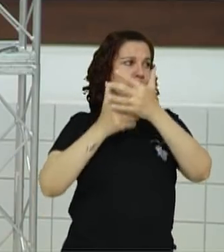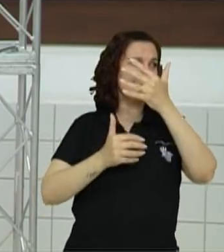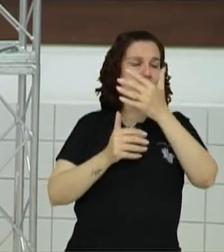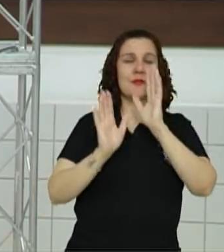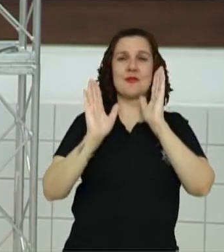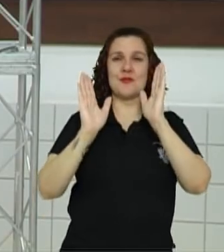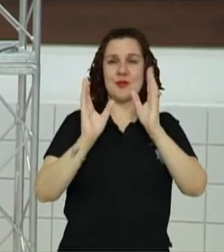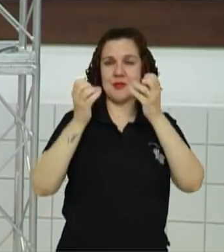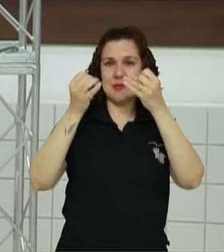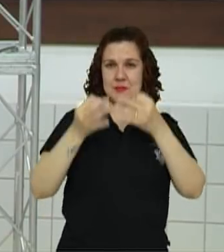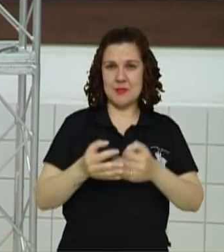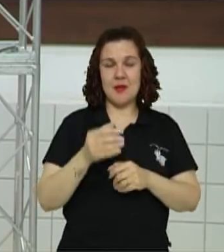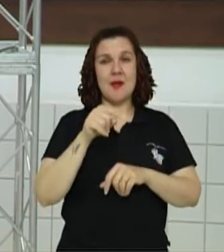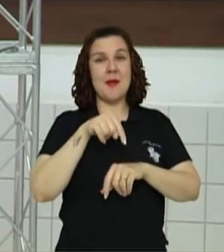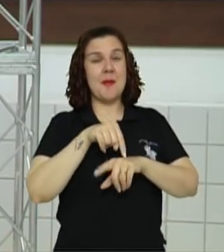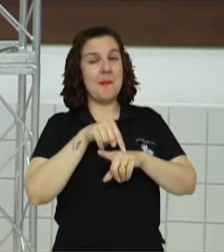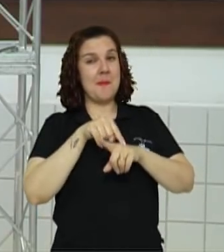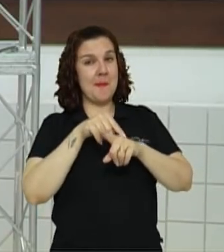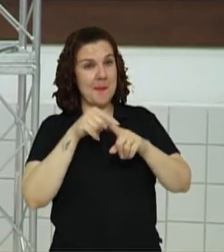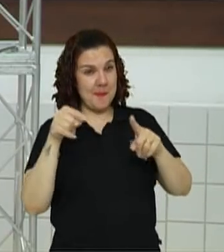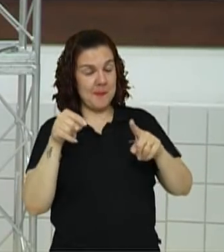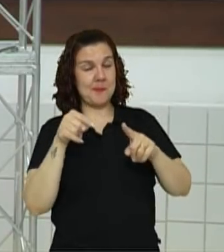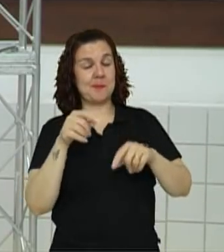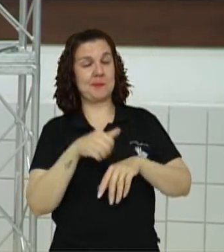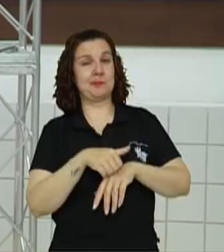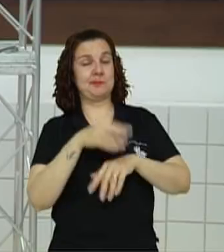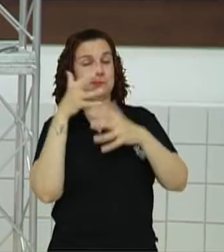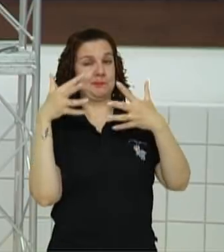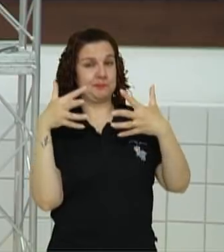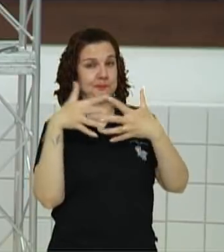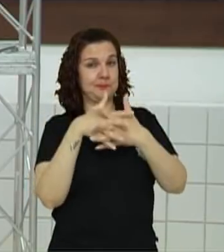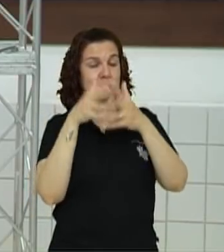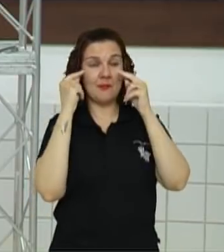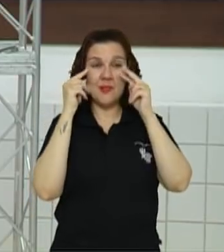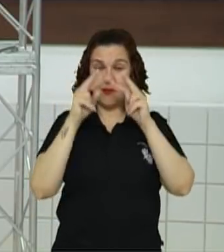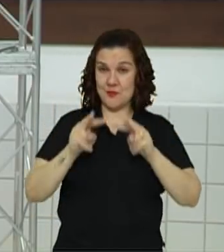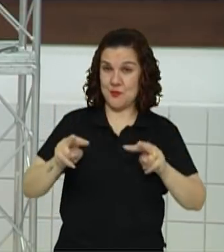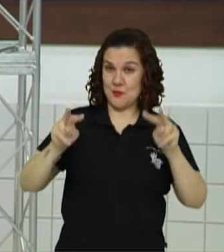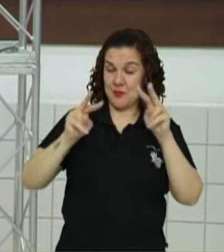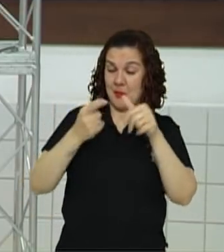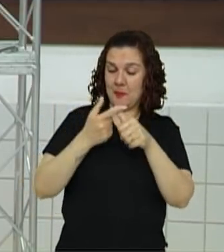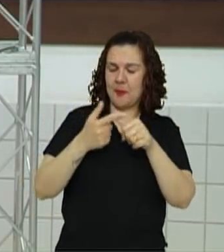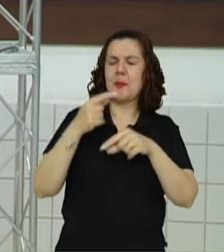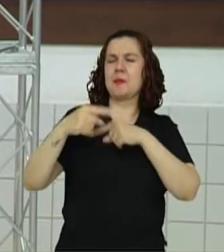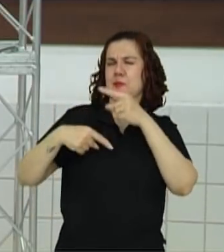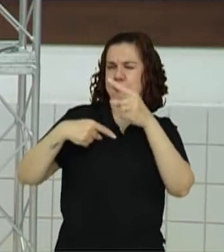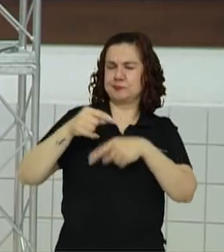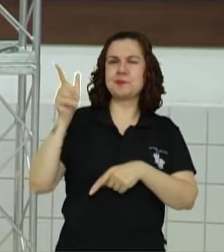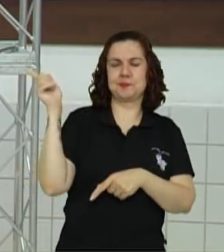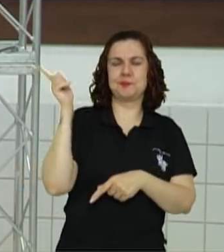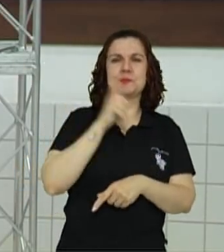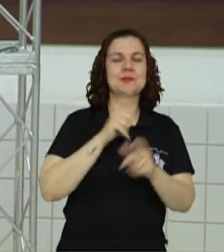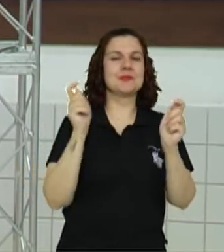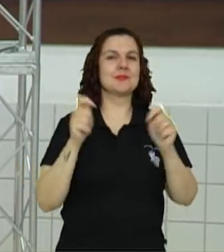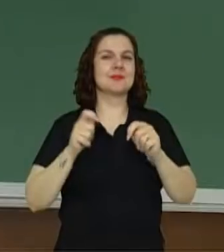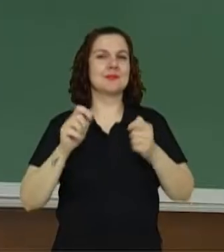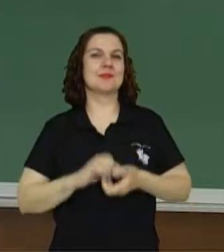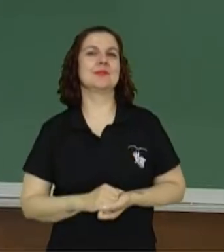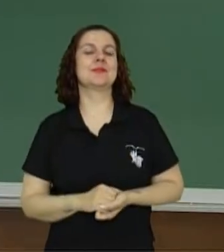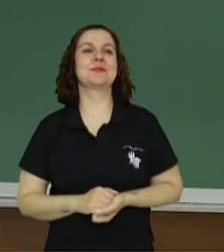propriedades, tá? Mas fica um pouquinho difícil de visualizar no primeiro momento, mas depois vai melhorando um